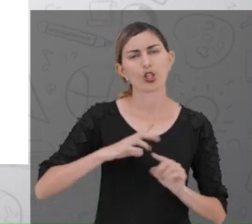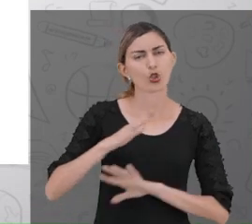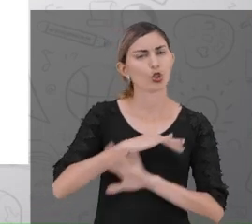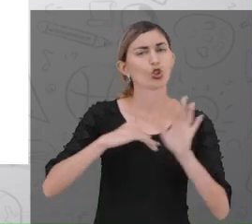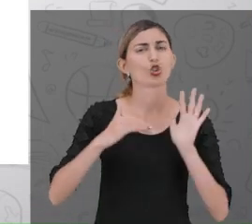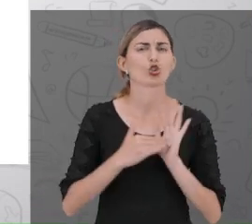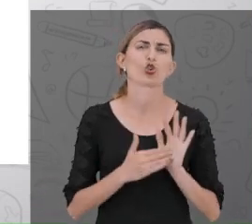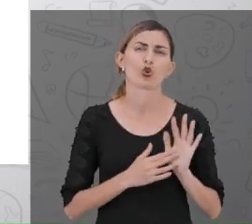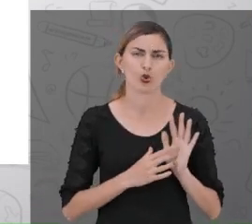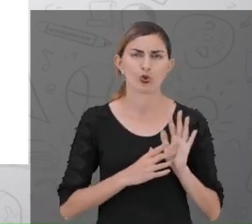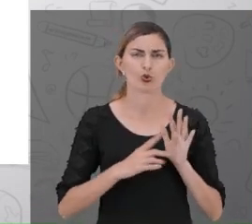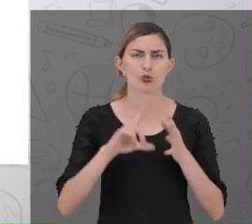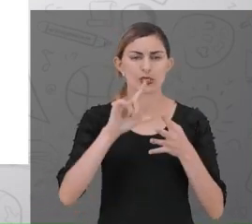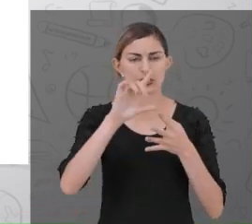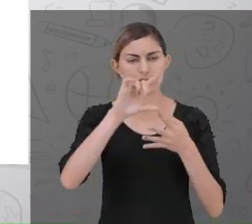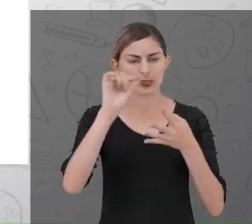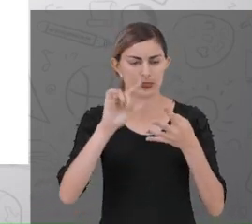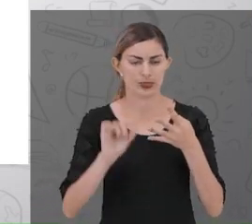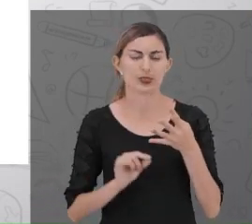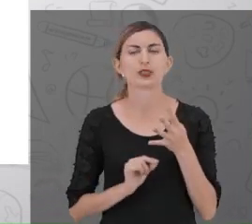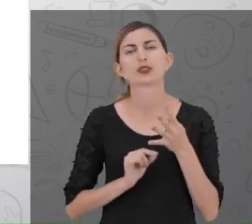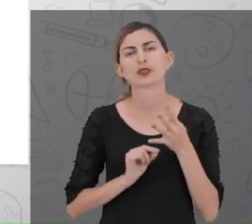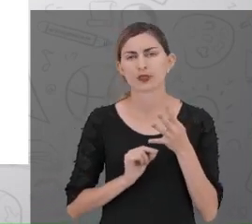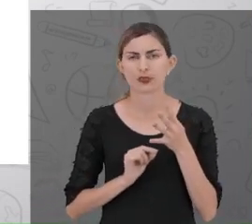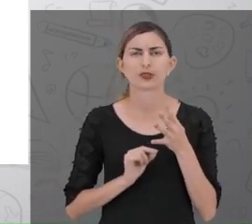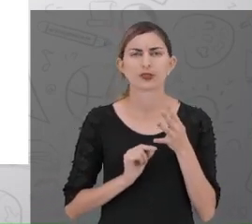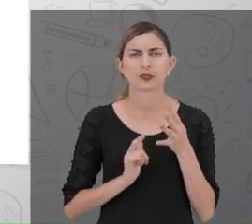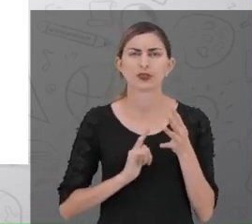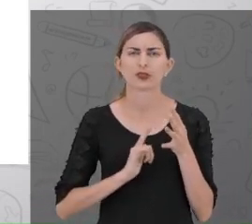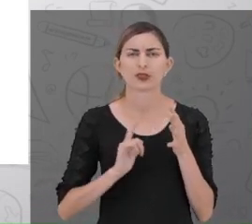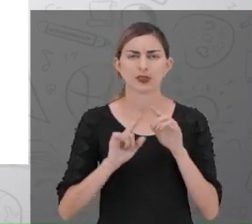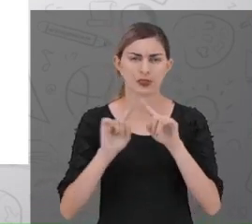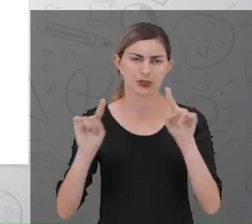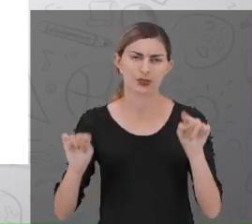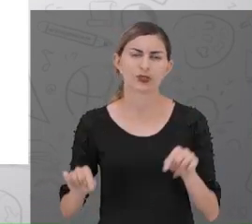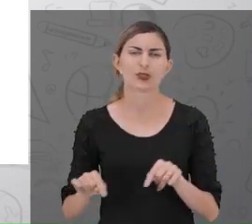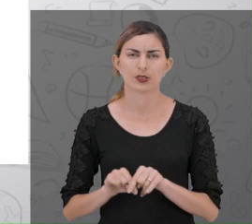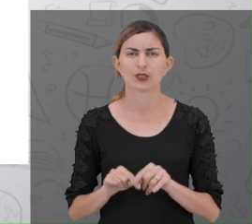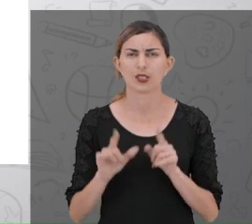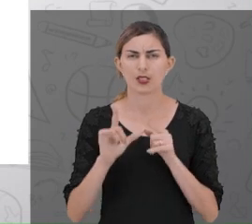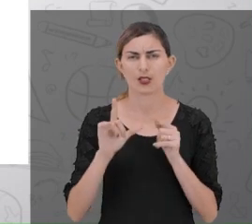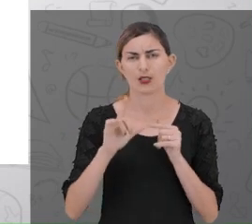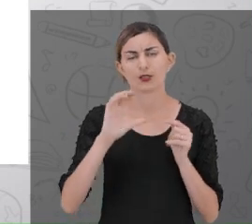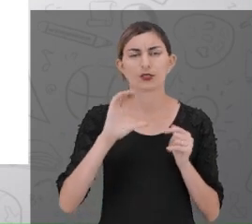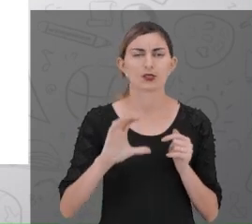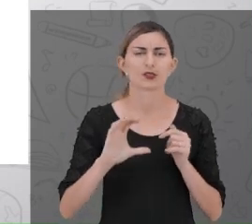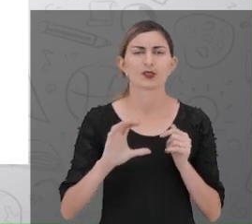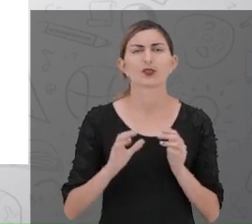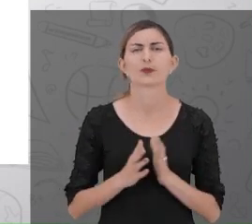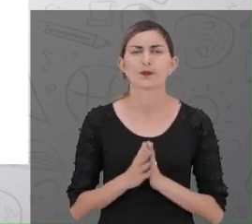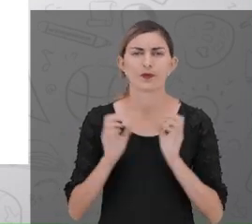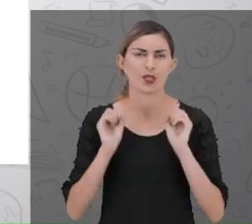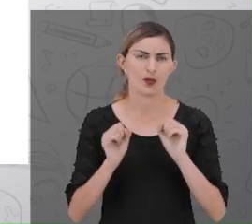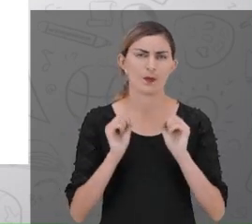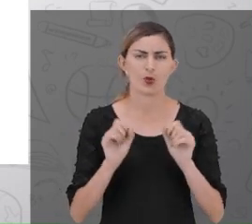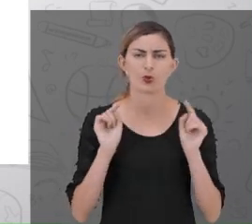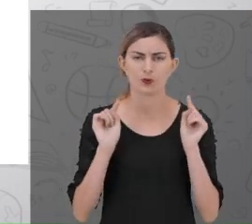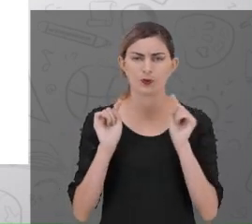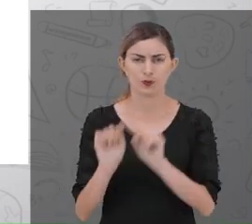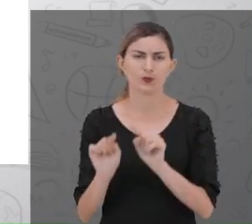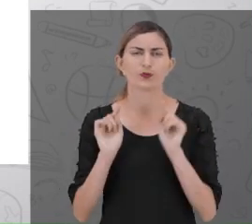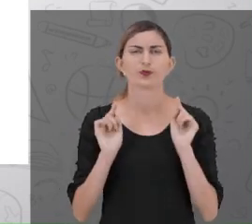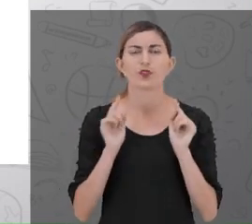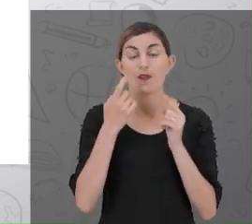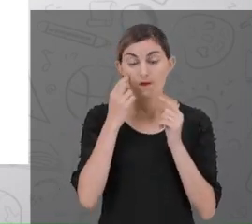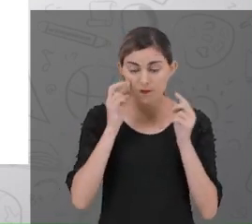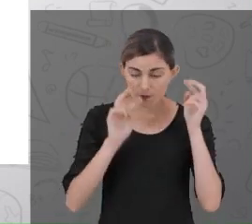ter todas as classes que estão no campo da letra C. Você pode